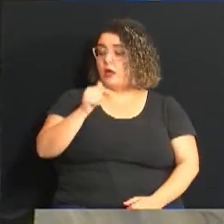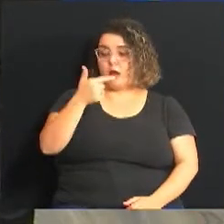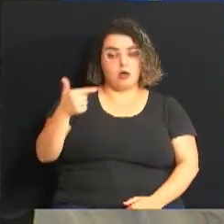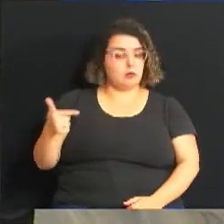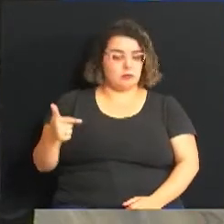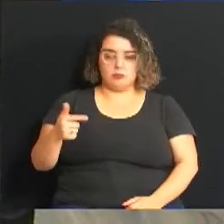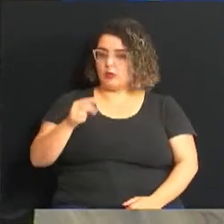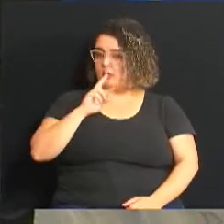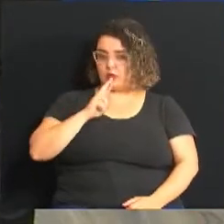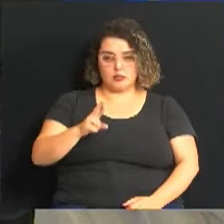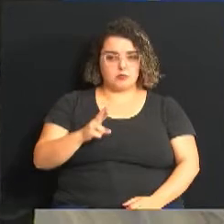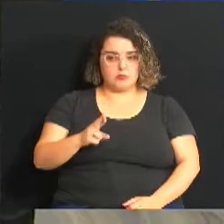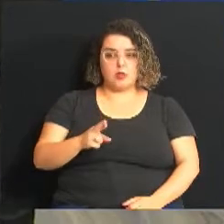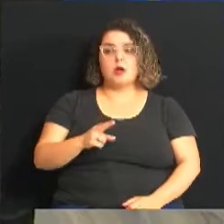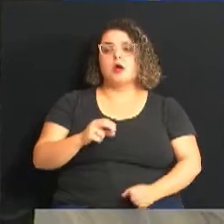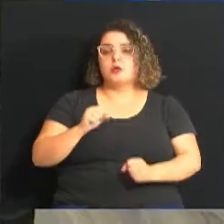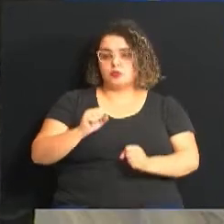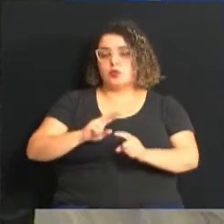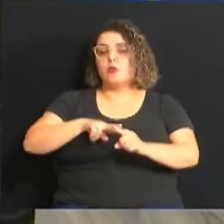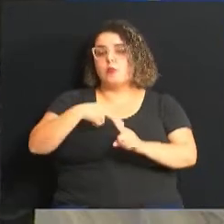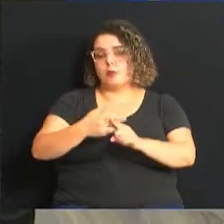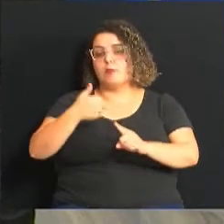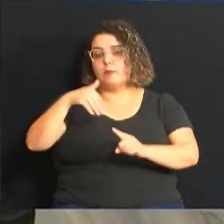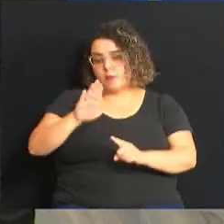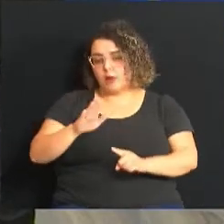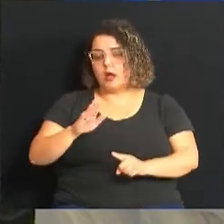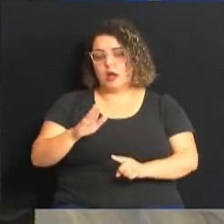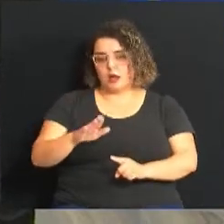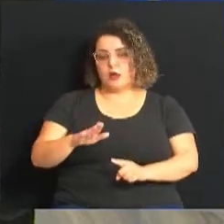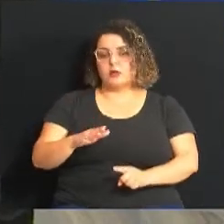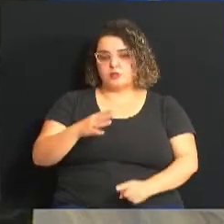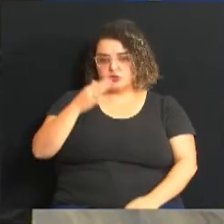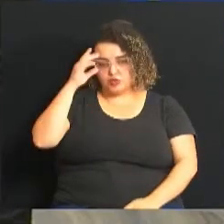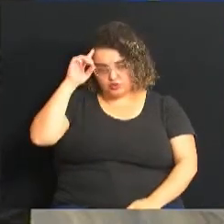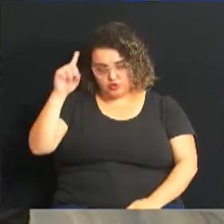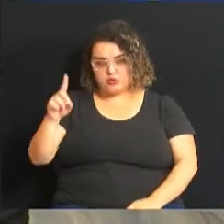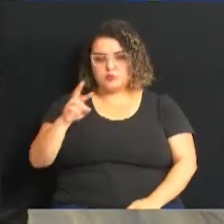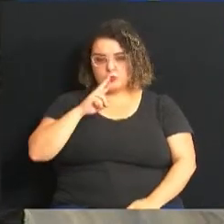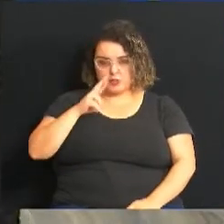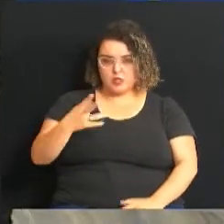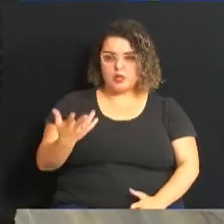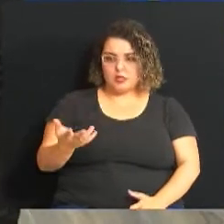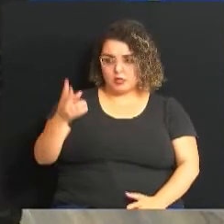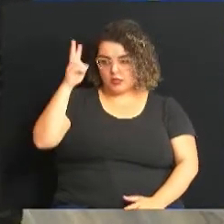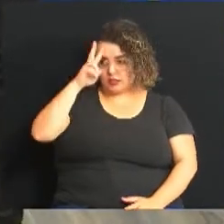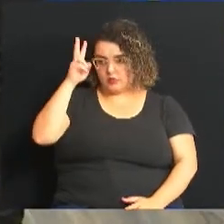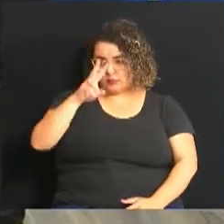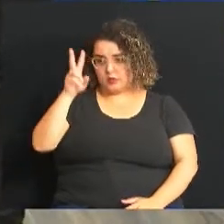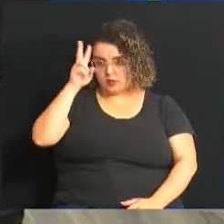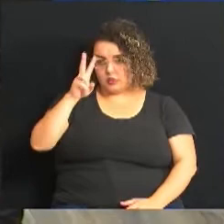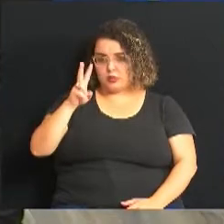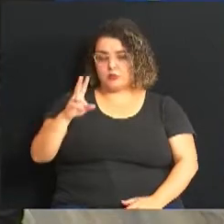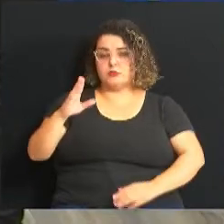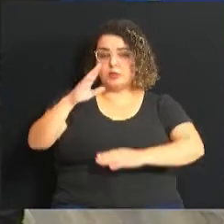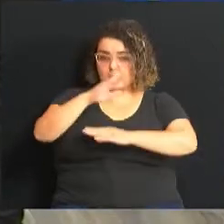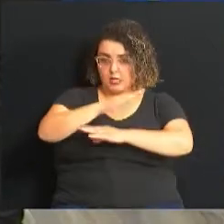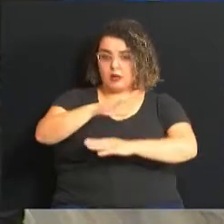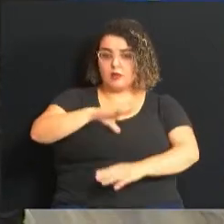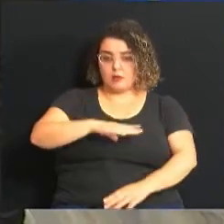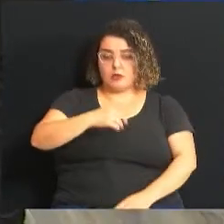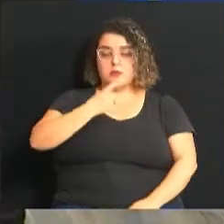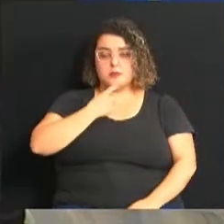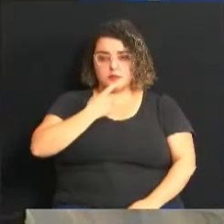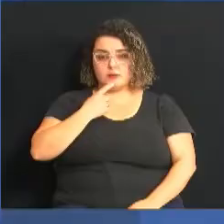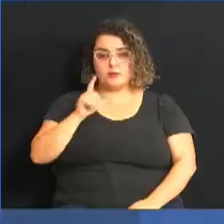30 dias vem o resultado desse documento. A gente lembra aqui no histórico da Câmara Municipal que depois,